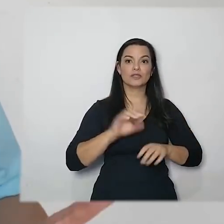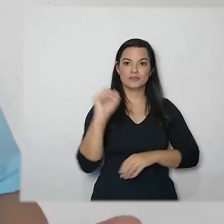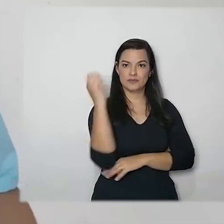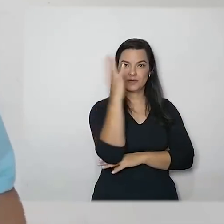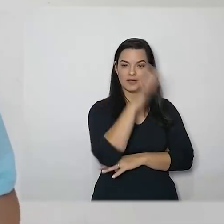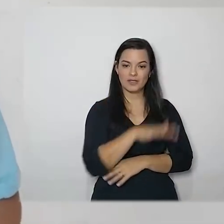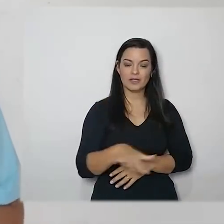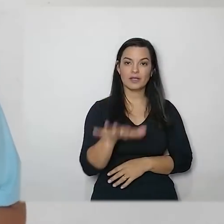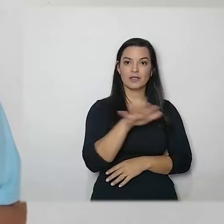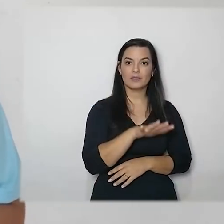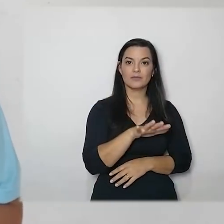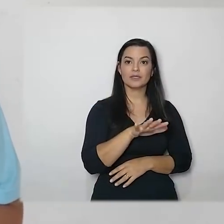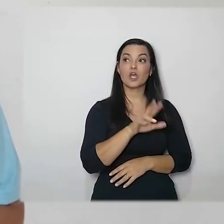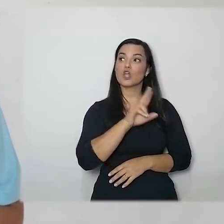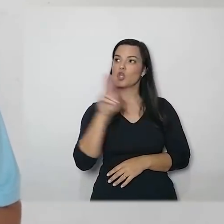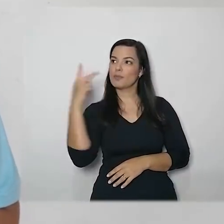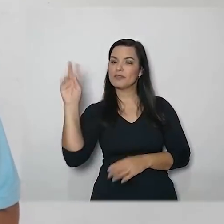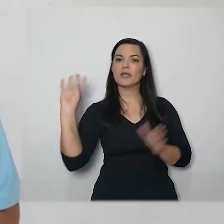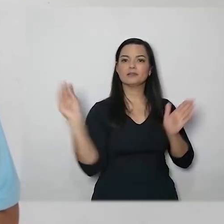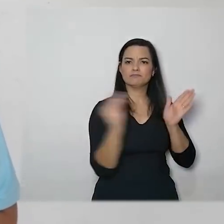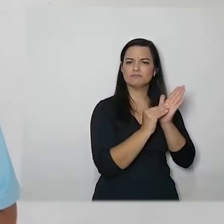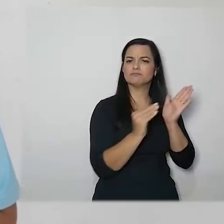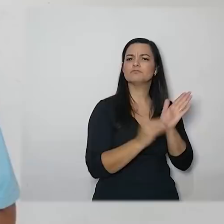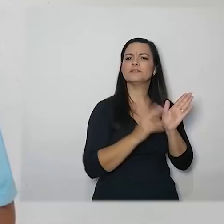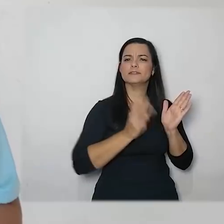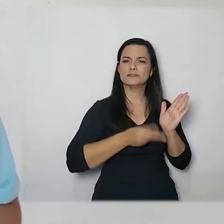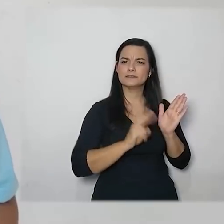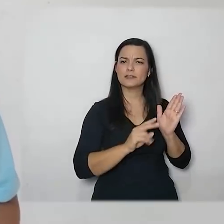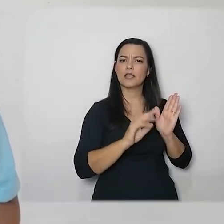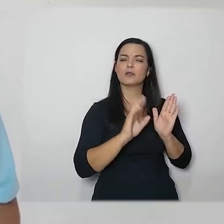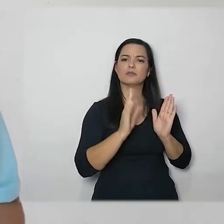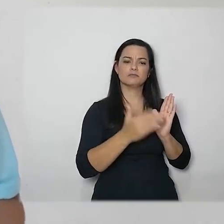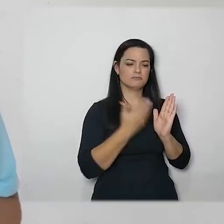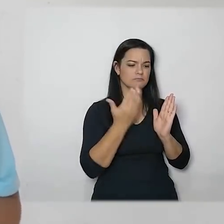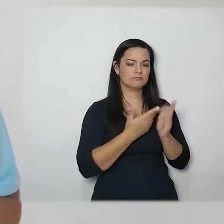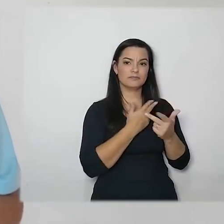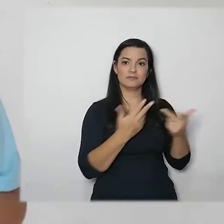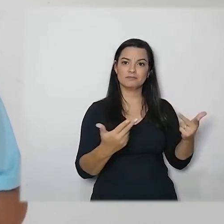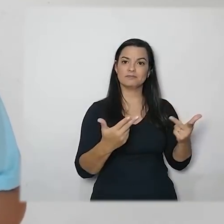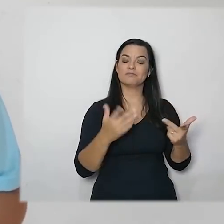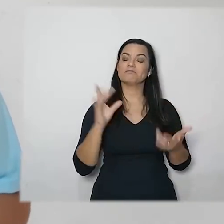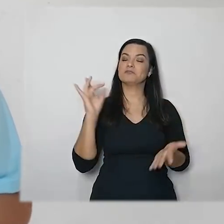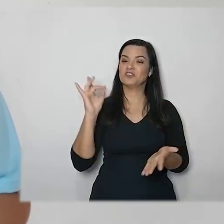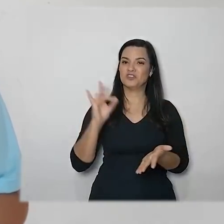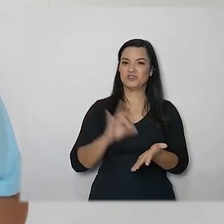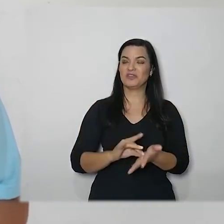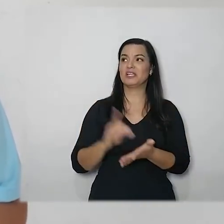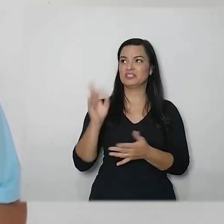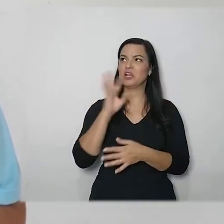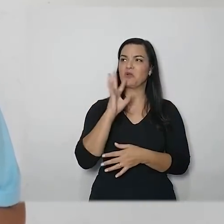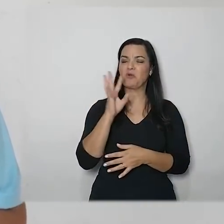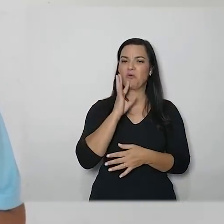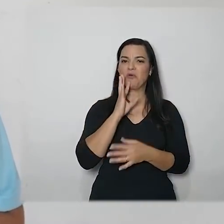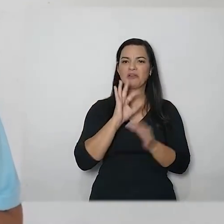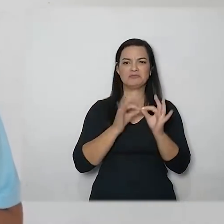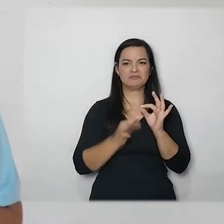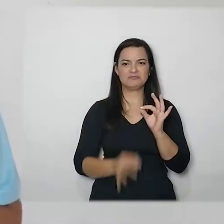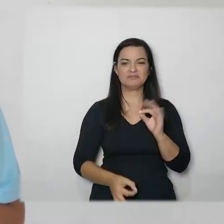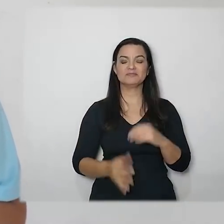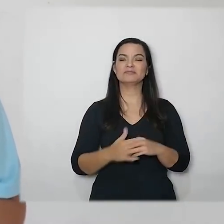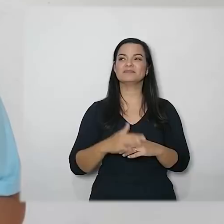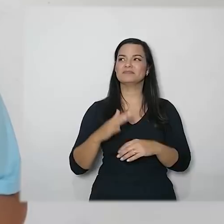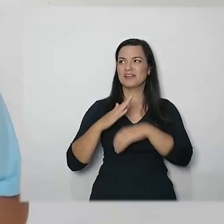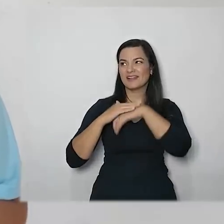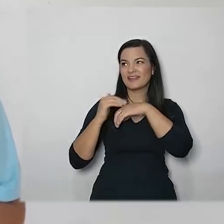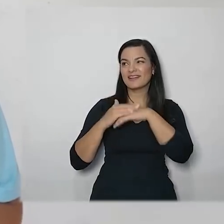seu vasto conhecimento aí em tantas áreas. Então, mais uma vez aqui o meu carinho e meu imenso agradecimento pela